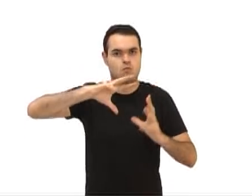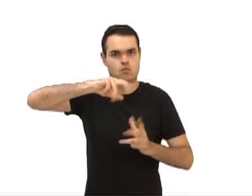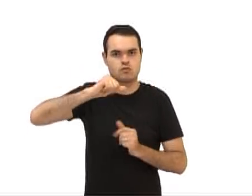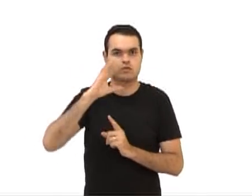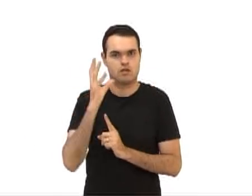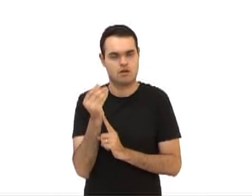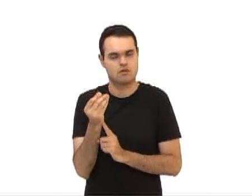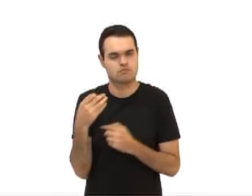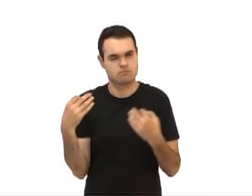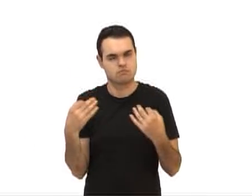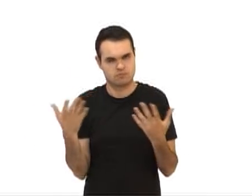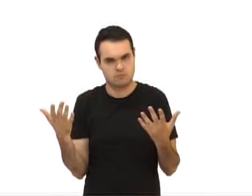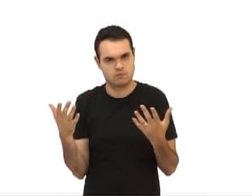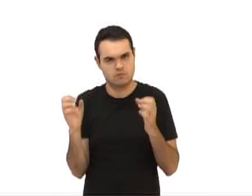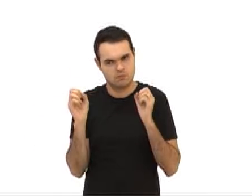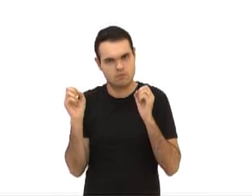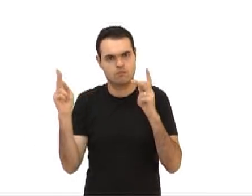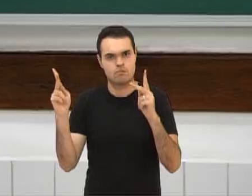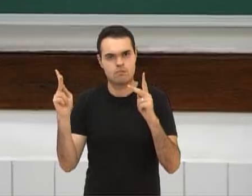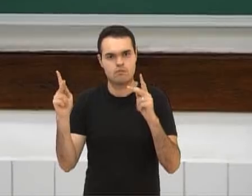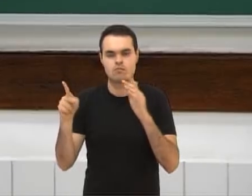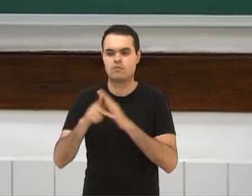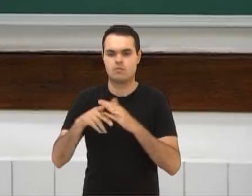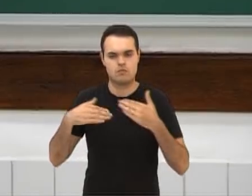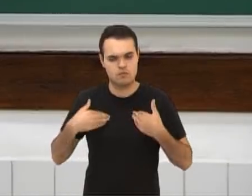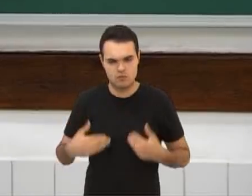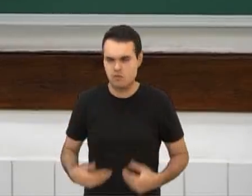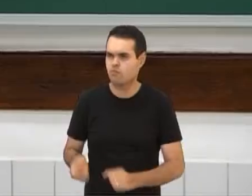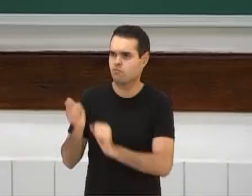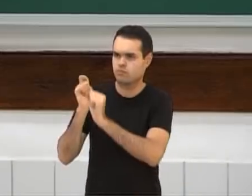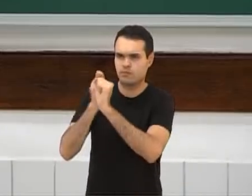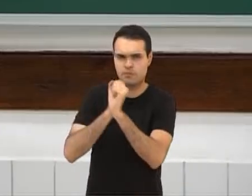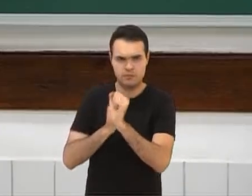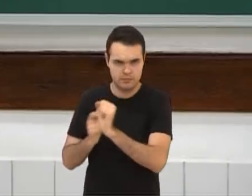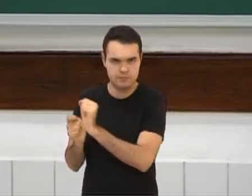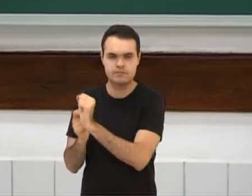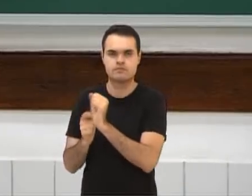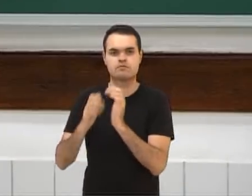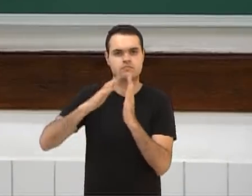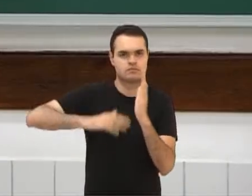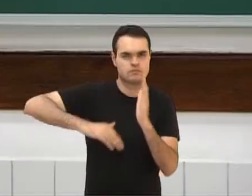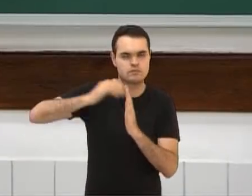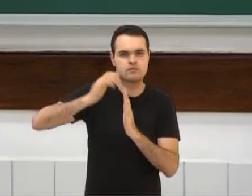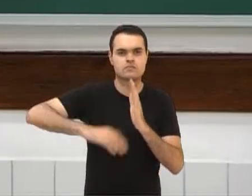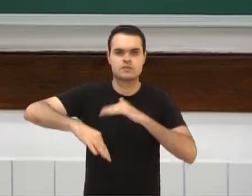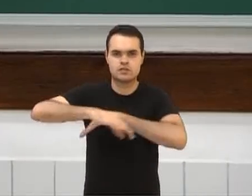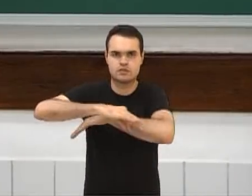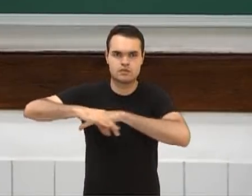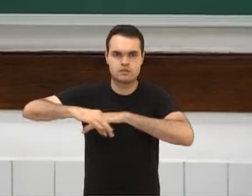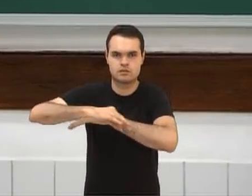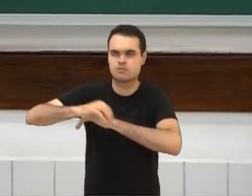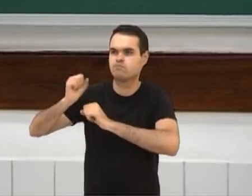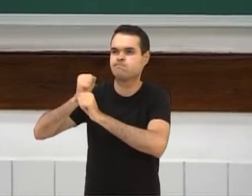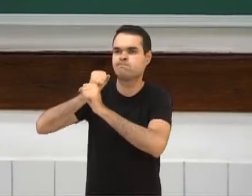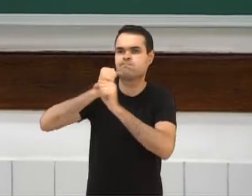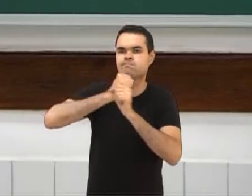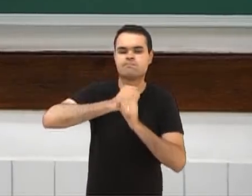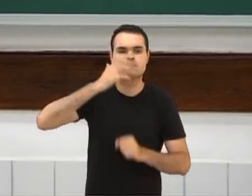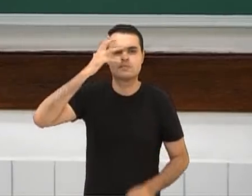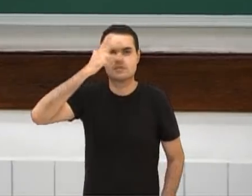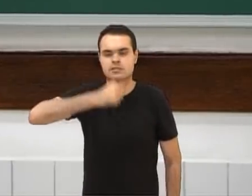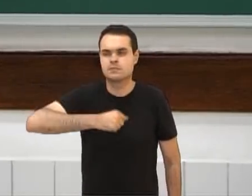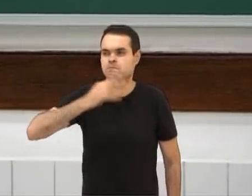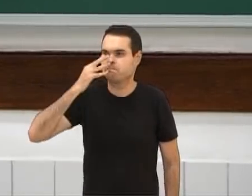artes, lógico. Beleza, do culto ao corpo, tudo aquilo, né? As esculturas, pinturas e obras de arquitetura impressionaram pela